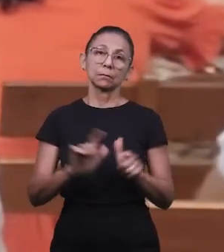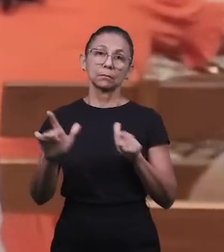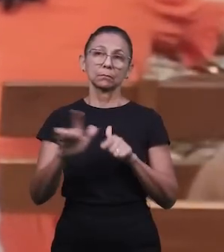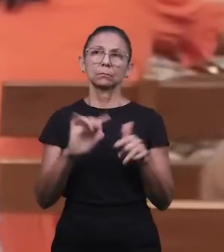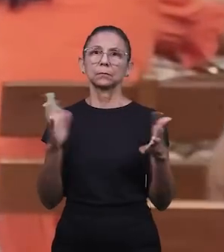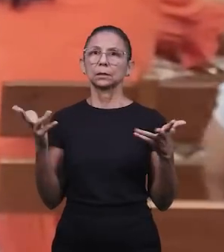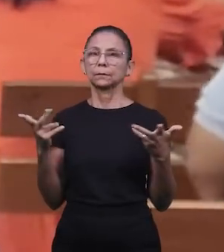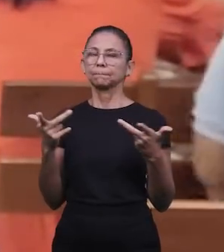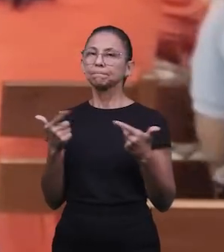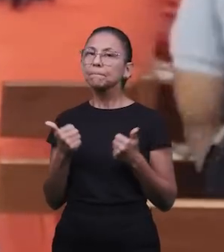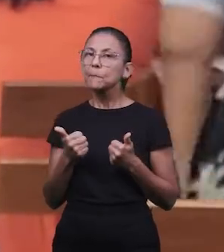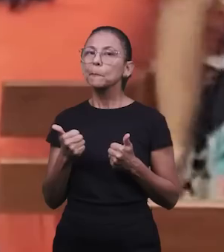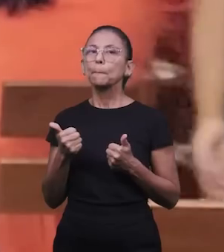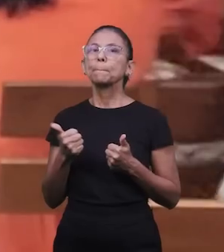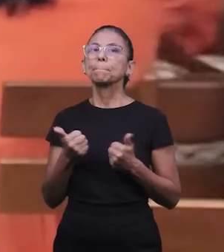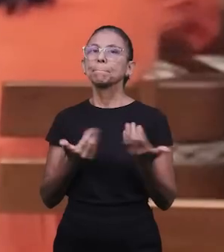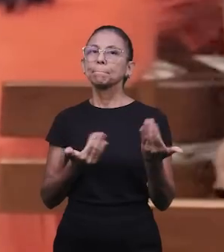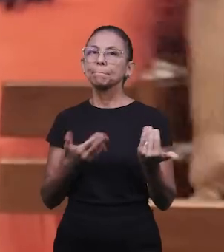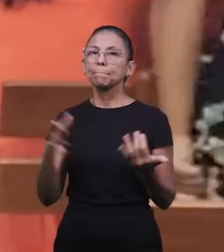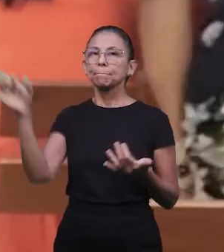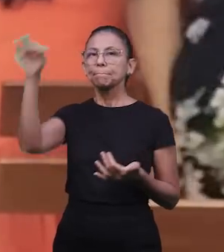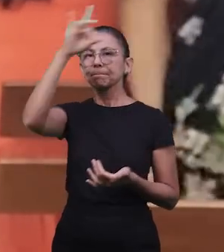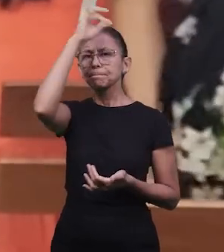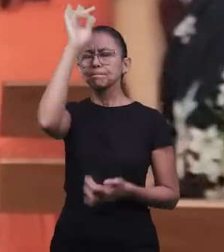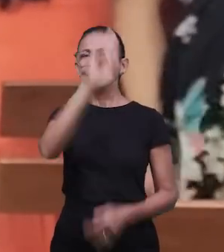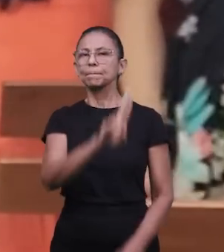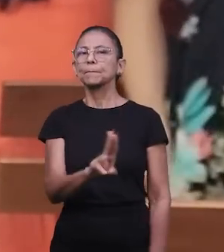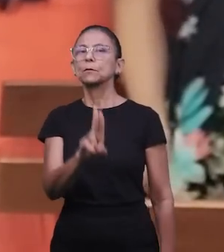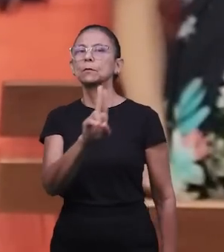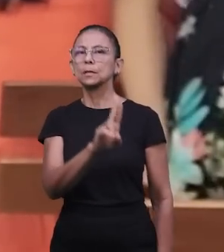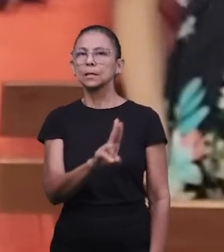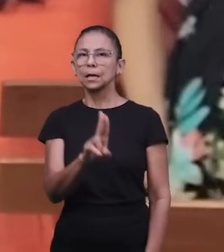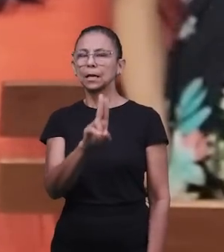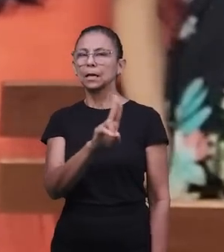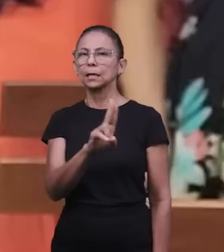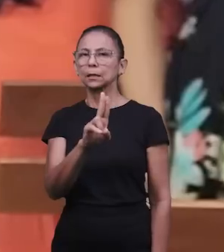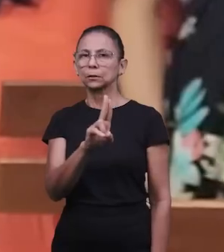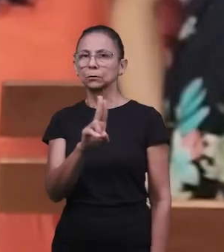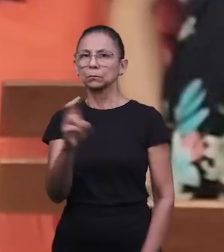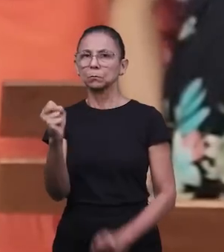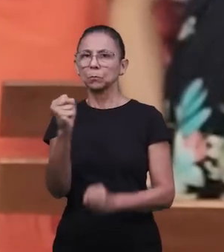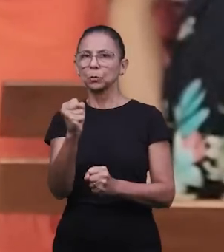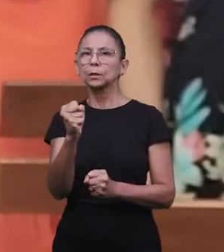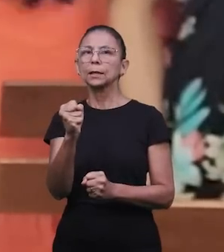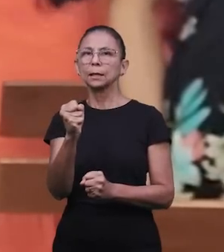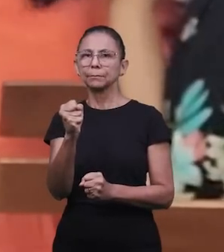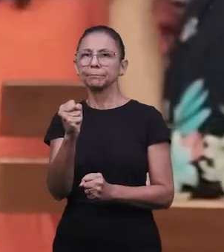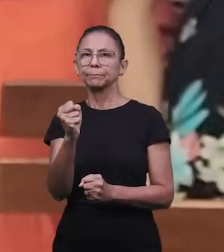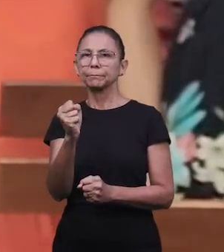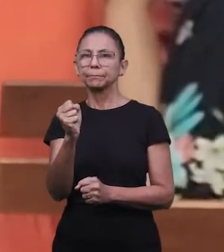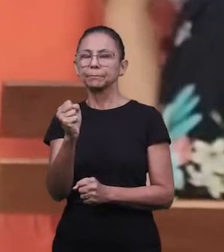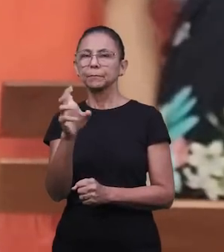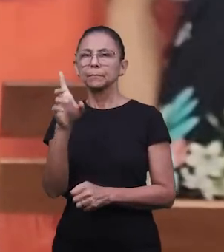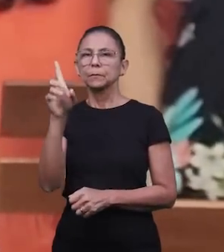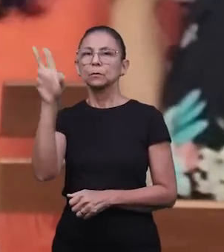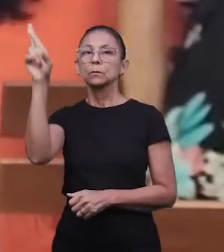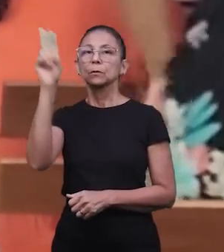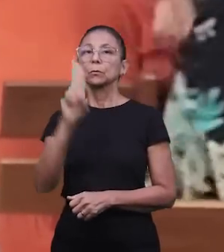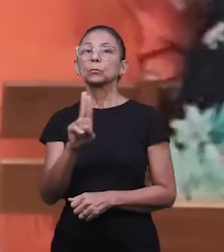trabalho maravilhoso, jovens cheios do Espírito Santo, que são usados poderosamente pelo